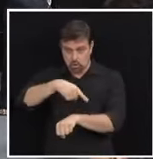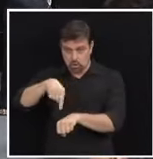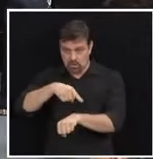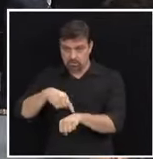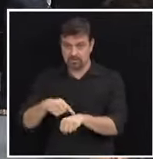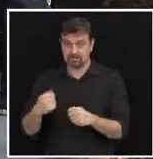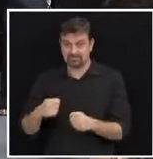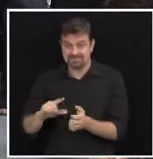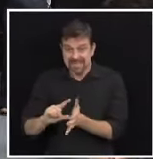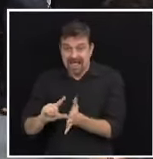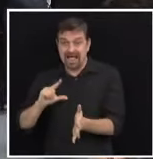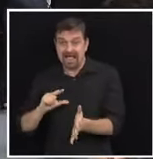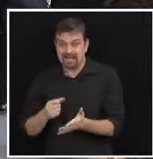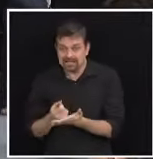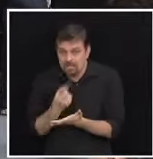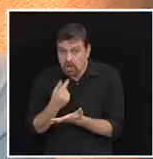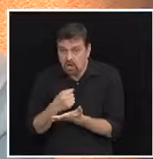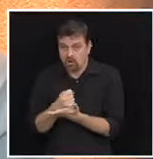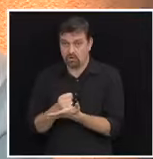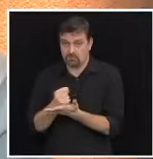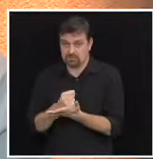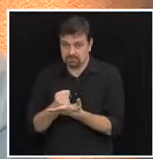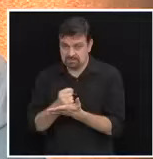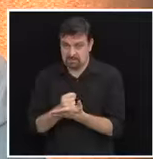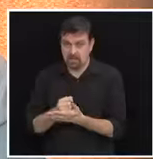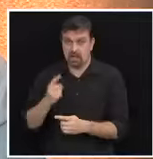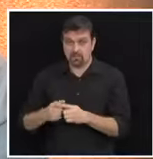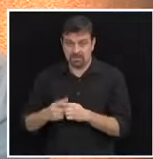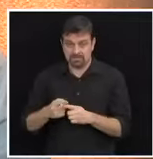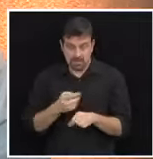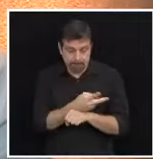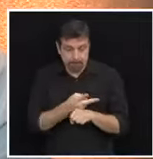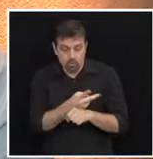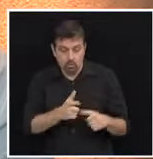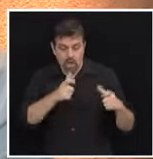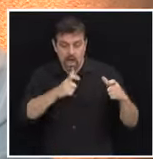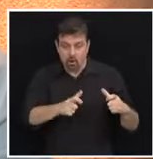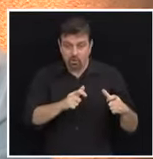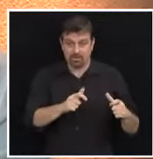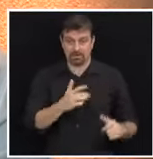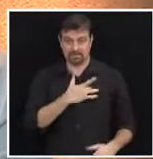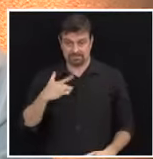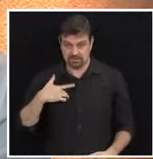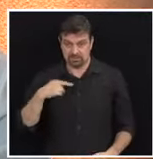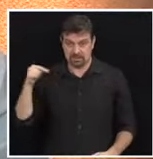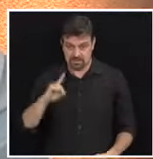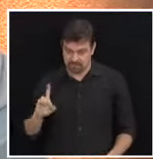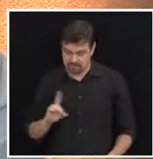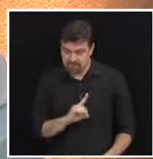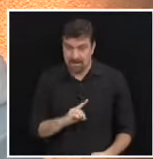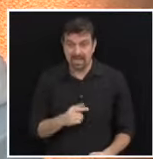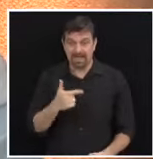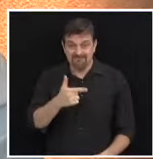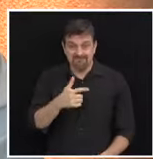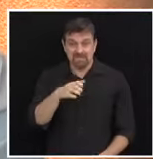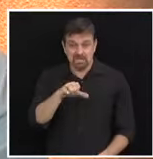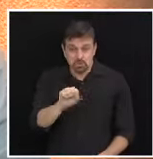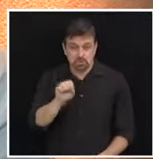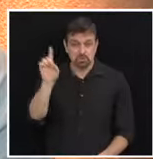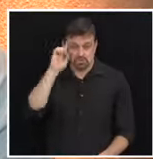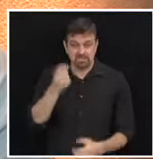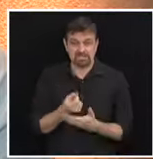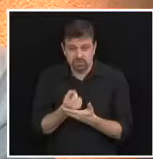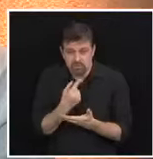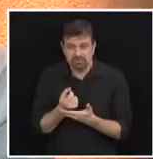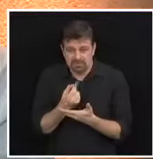mais eficaz é o resultado, porque você procura o serviço de saúde e daí eles vão te dar o coquetel por 28 dias, mas